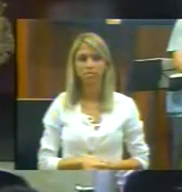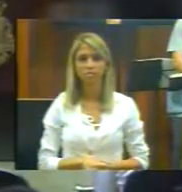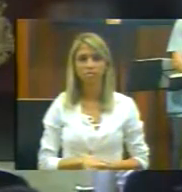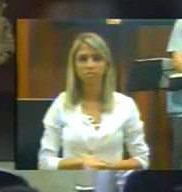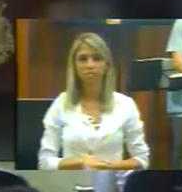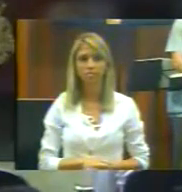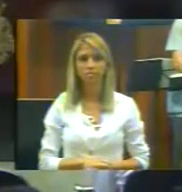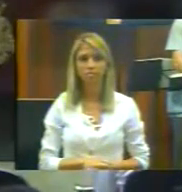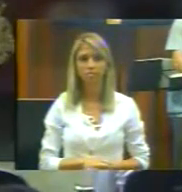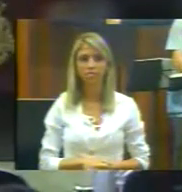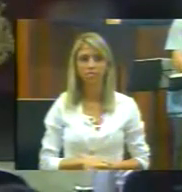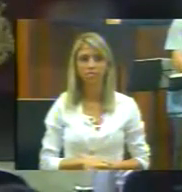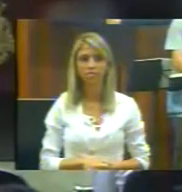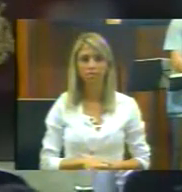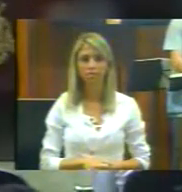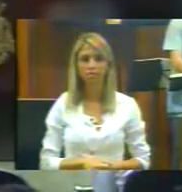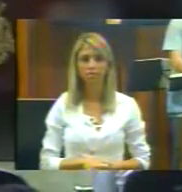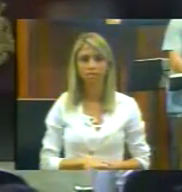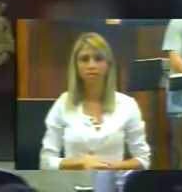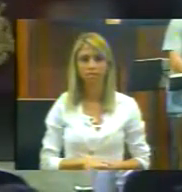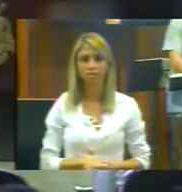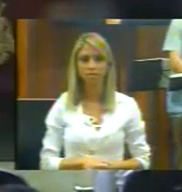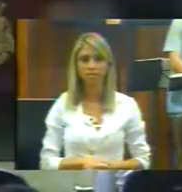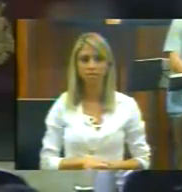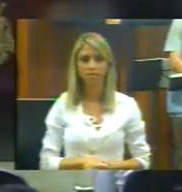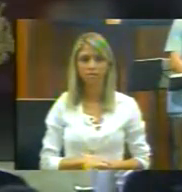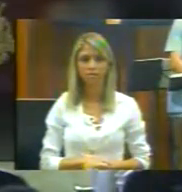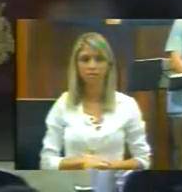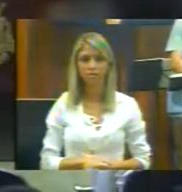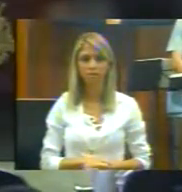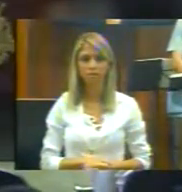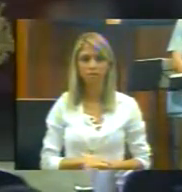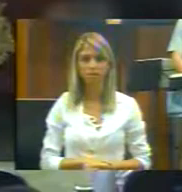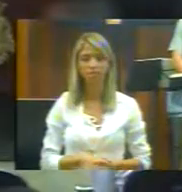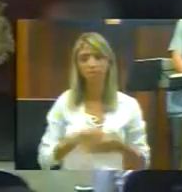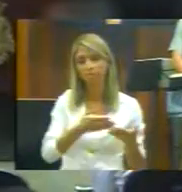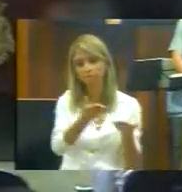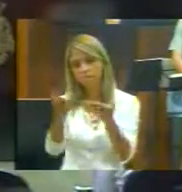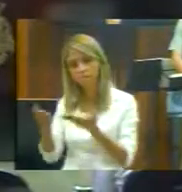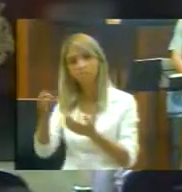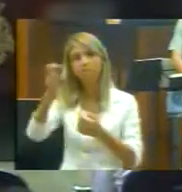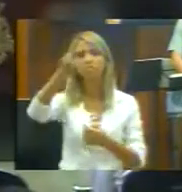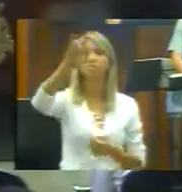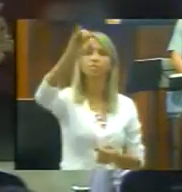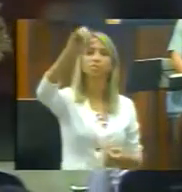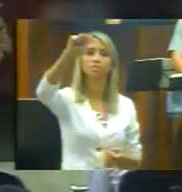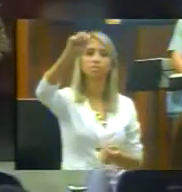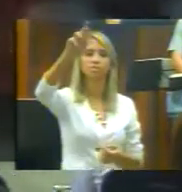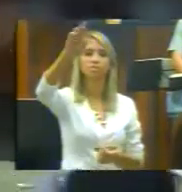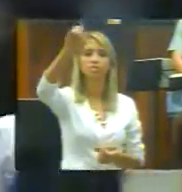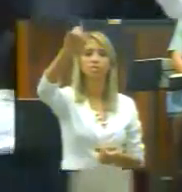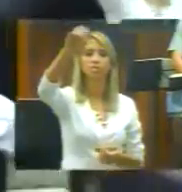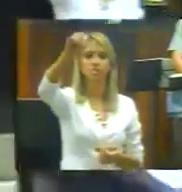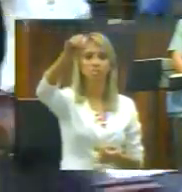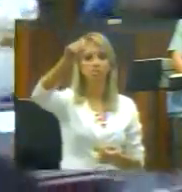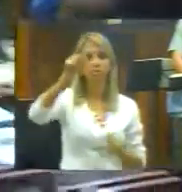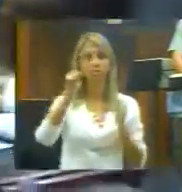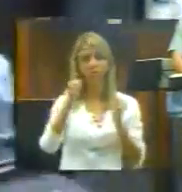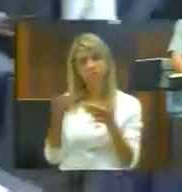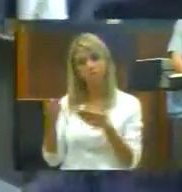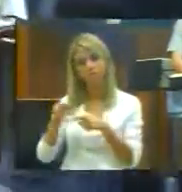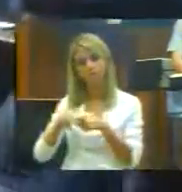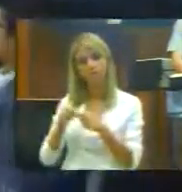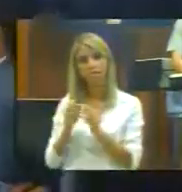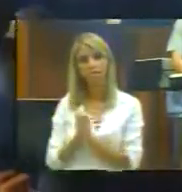E, quando ele falta, o senhor José Ricardo de Melo Araújo da Costa, por favor, tomar seu assento. E a